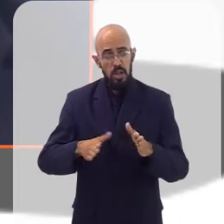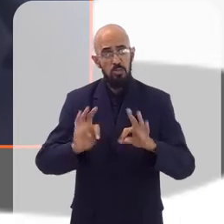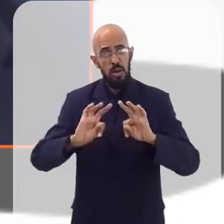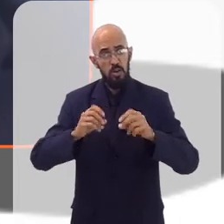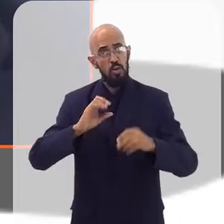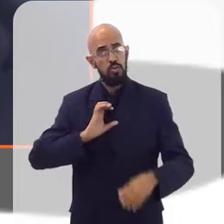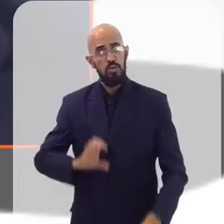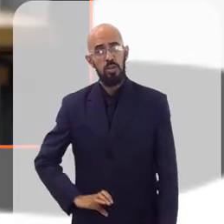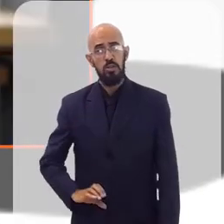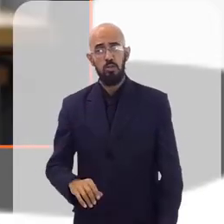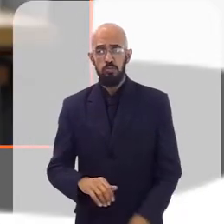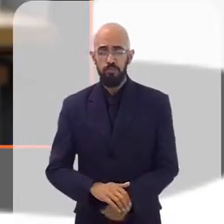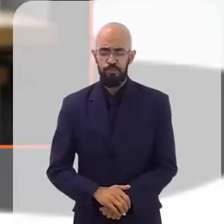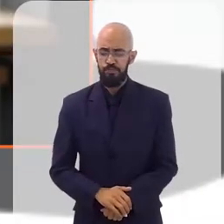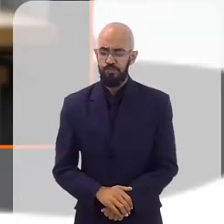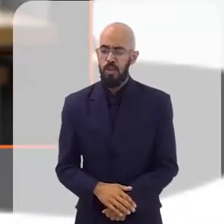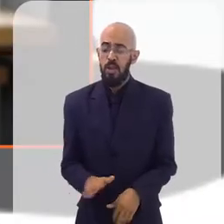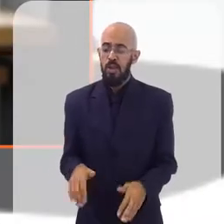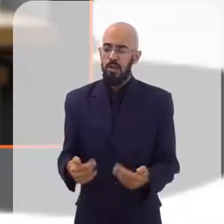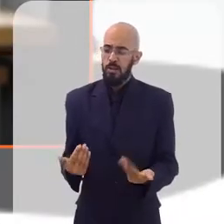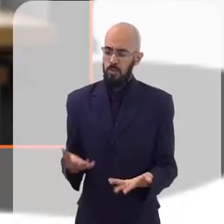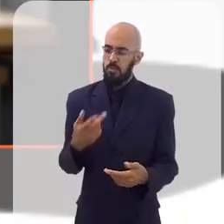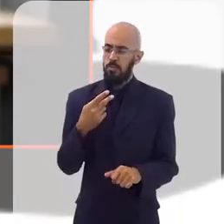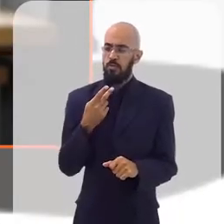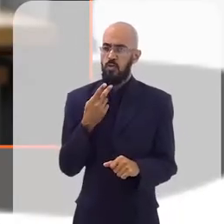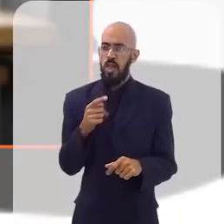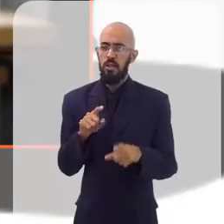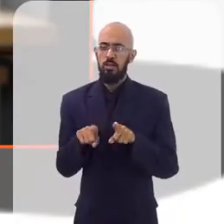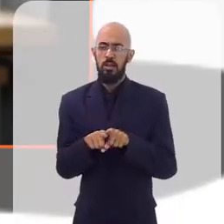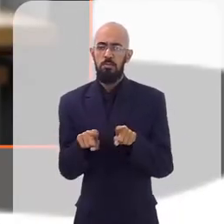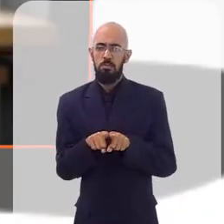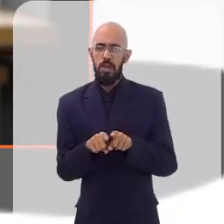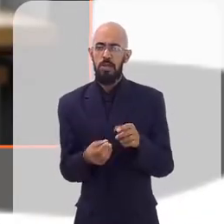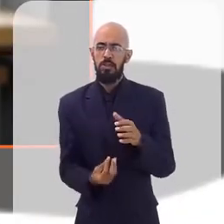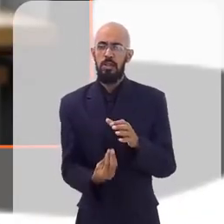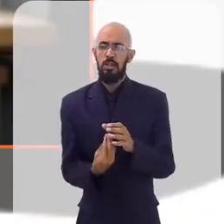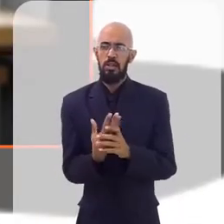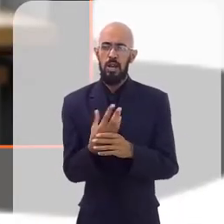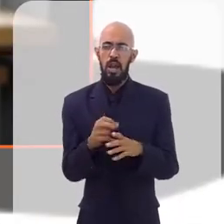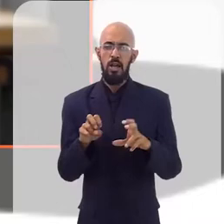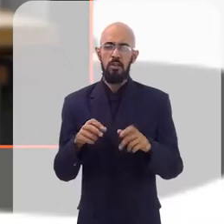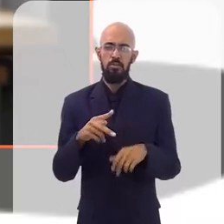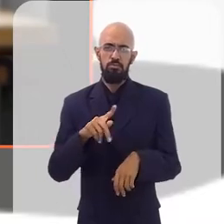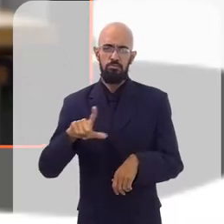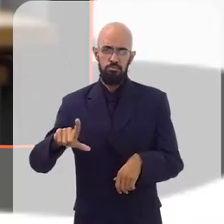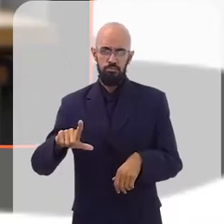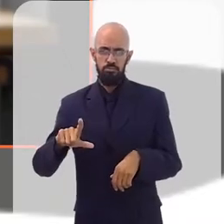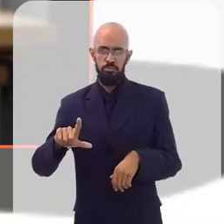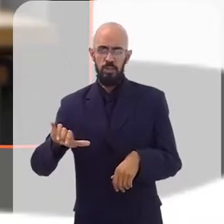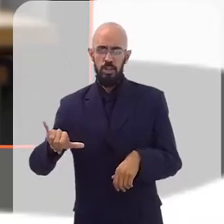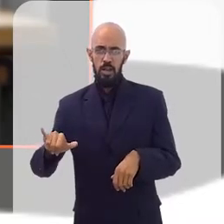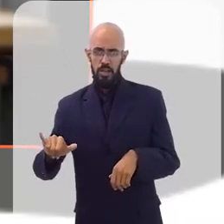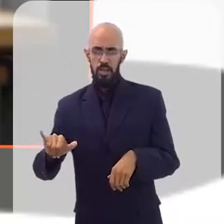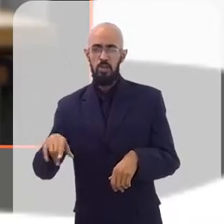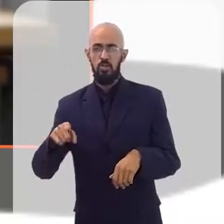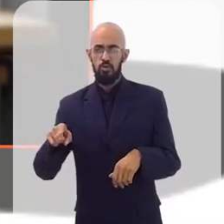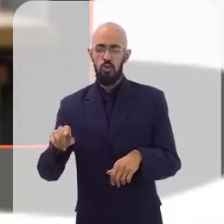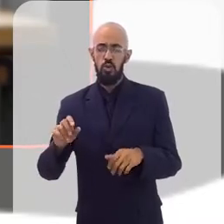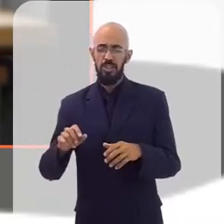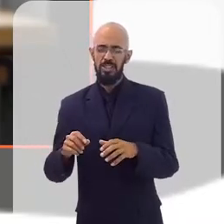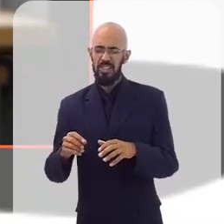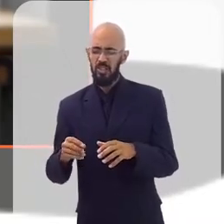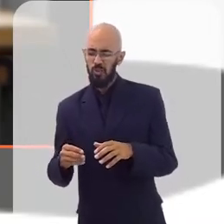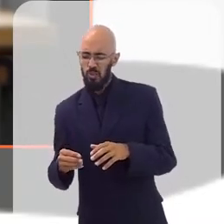do cidadão E por falar em fazer pautas o senhor tem sido campeão é na medida em que o Senhor tem sido uma